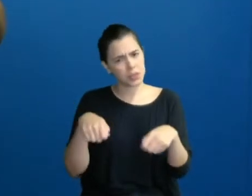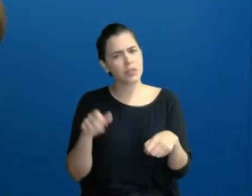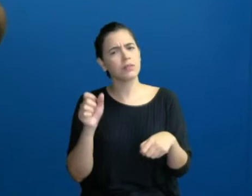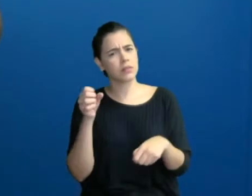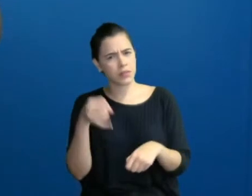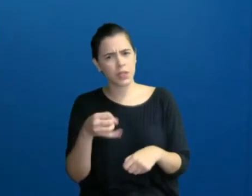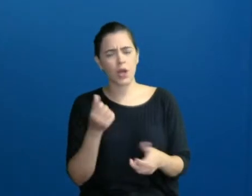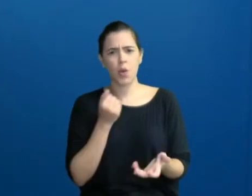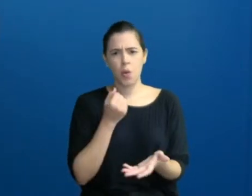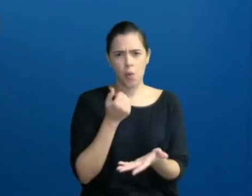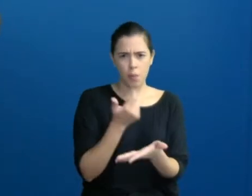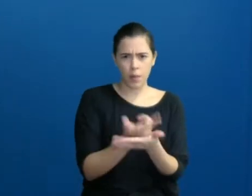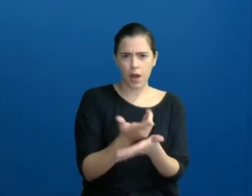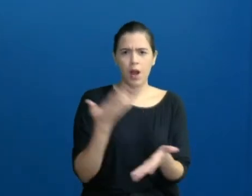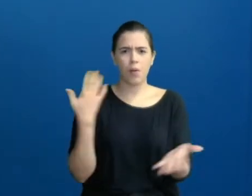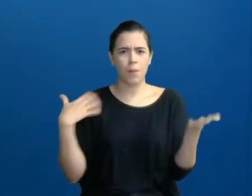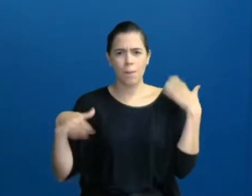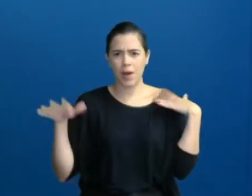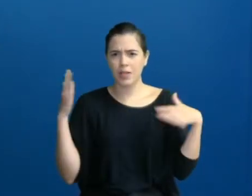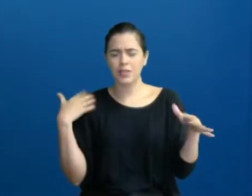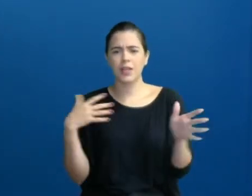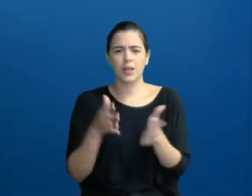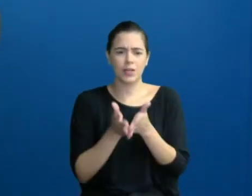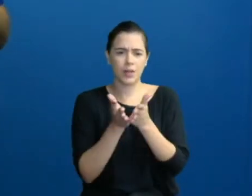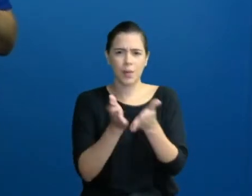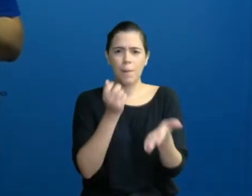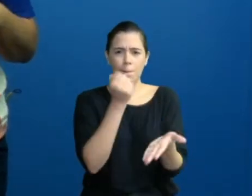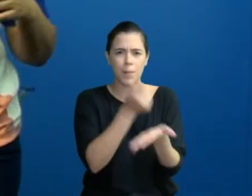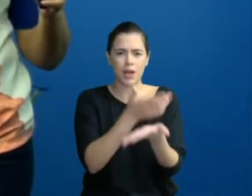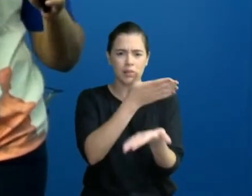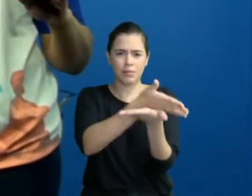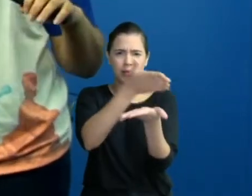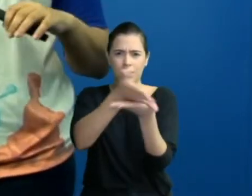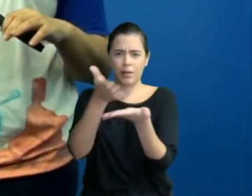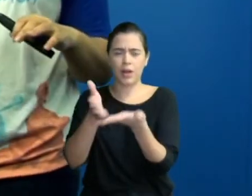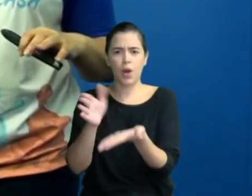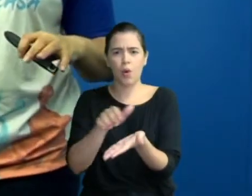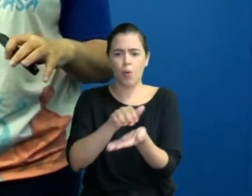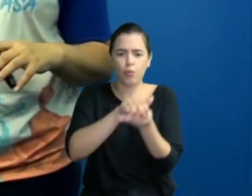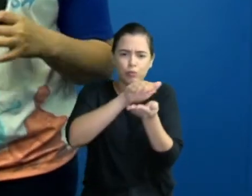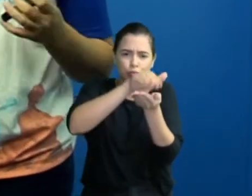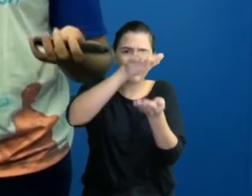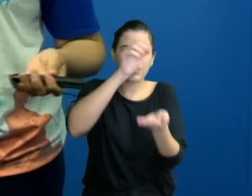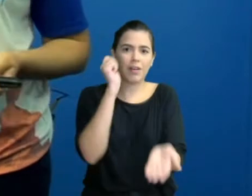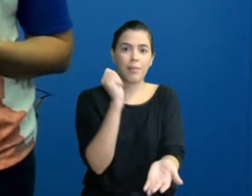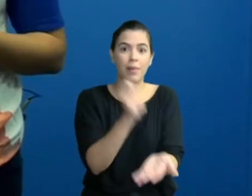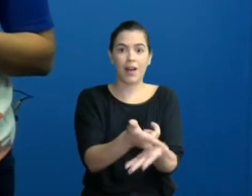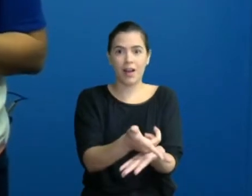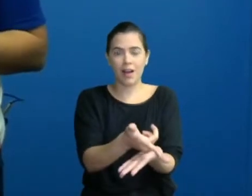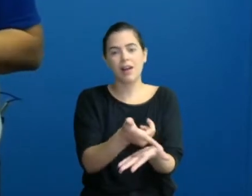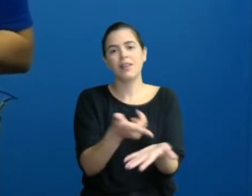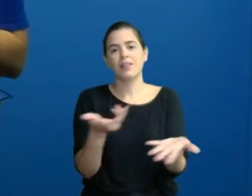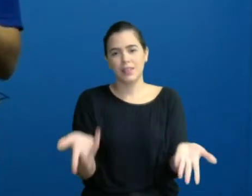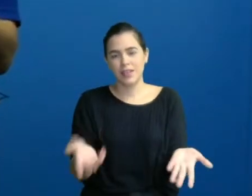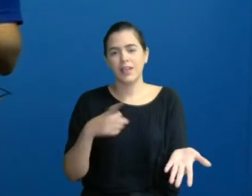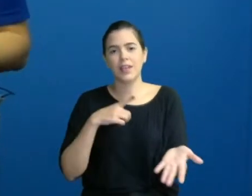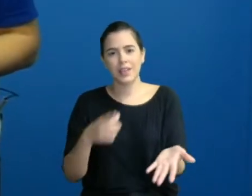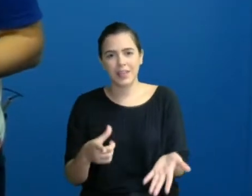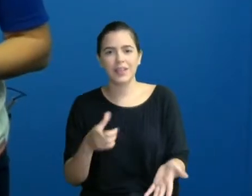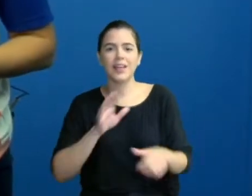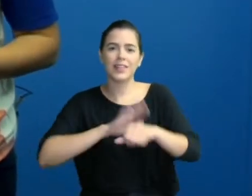um passeio de barcos, enfim, pagando parcelado, ou juntar e pagar à vista, e ter esse momento